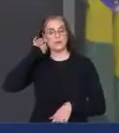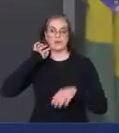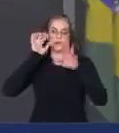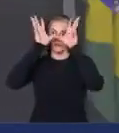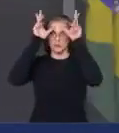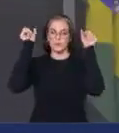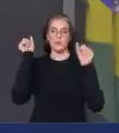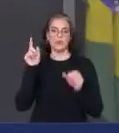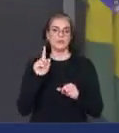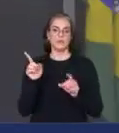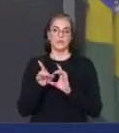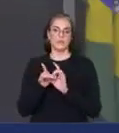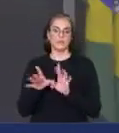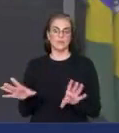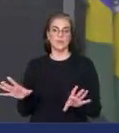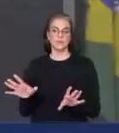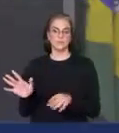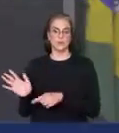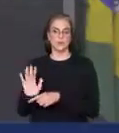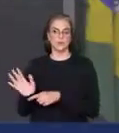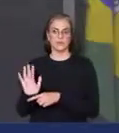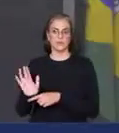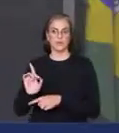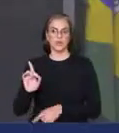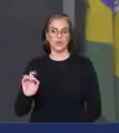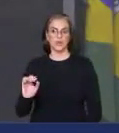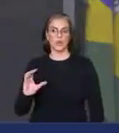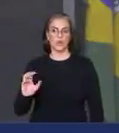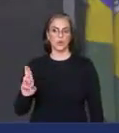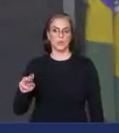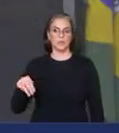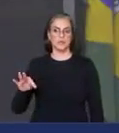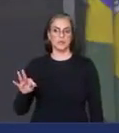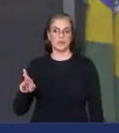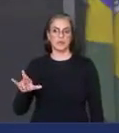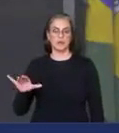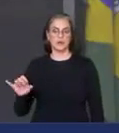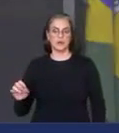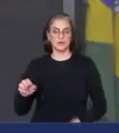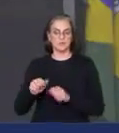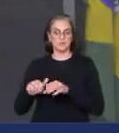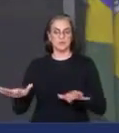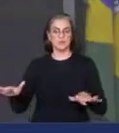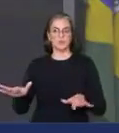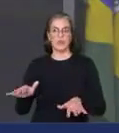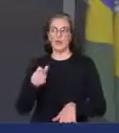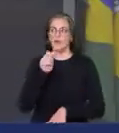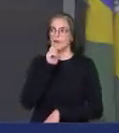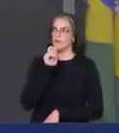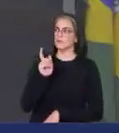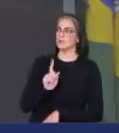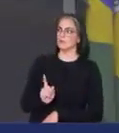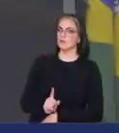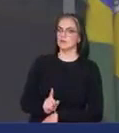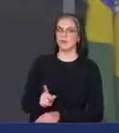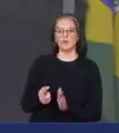um documentário que foi produzido. Não foi publicado ainda, deputado Pompeu. Censura prévia.